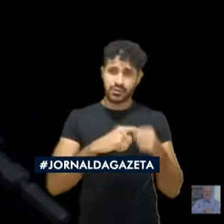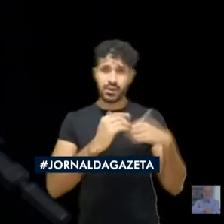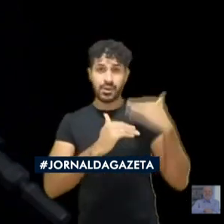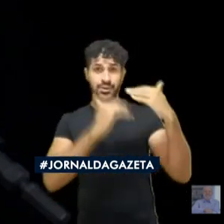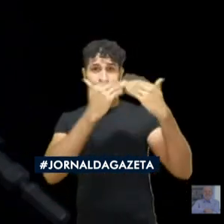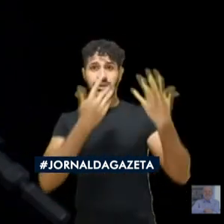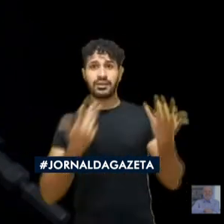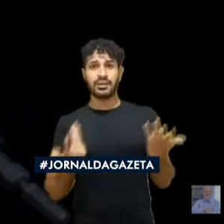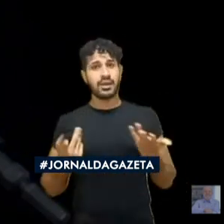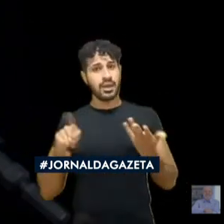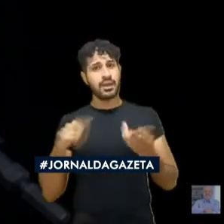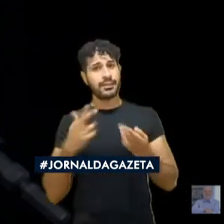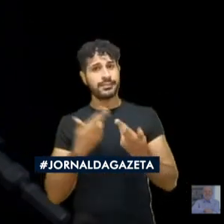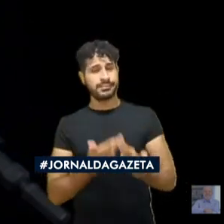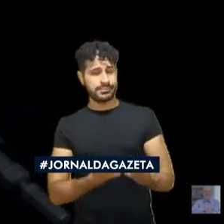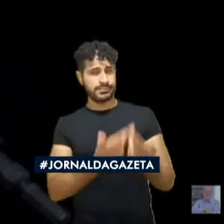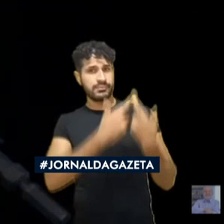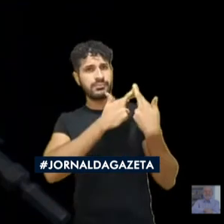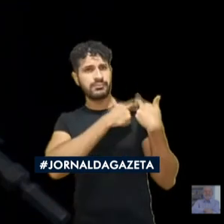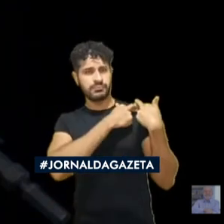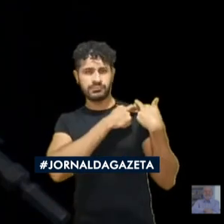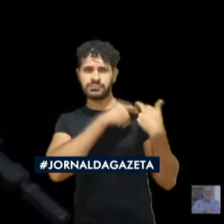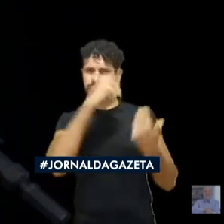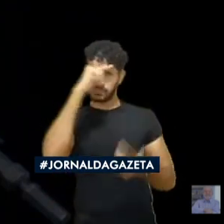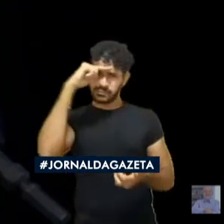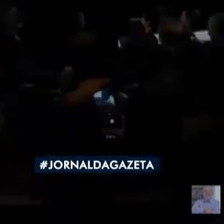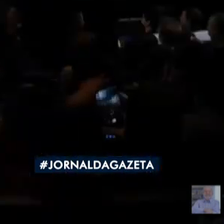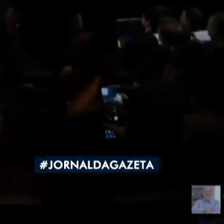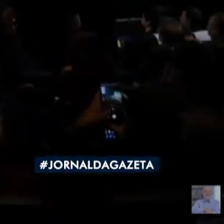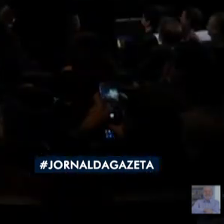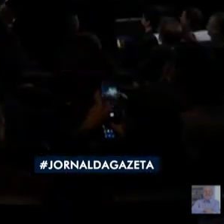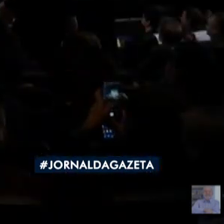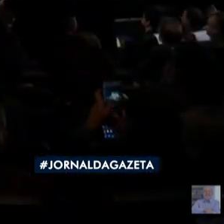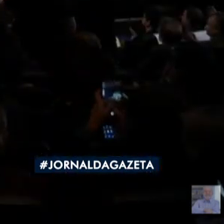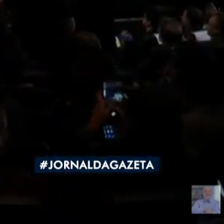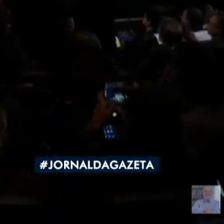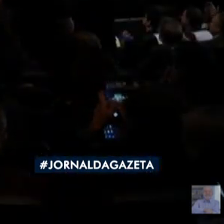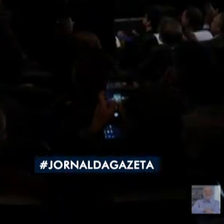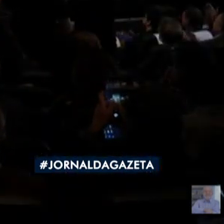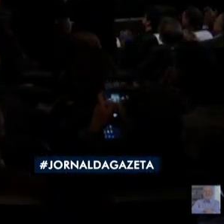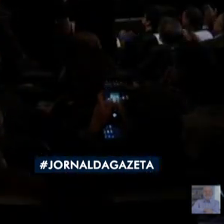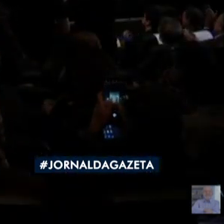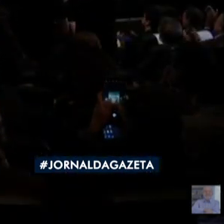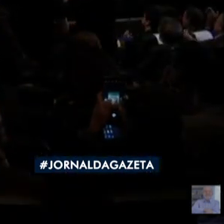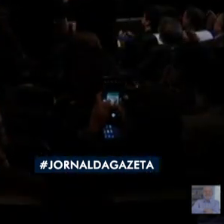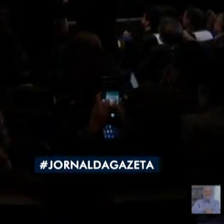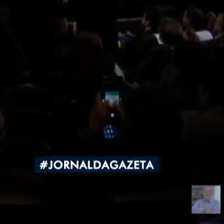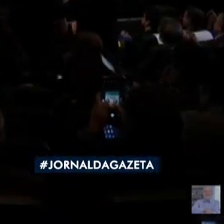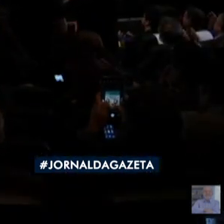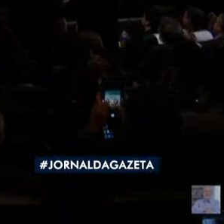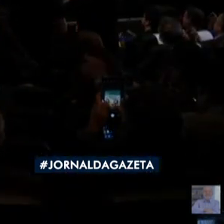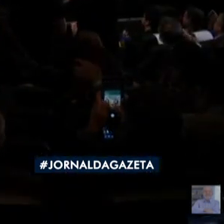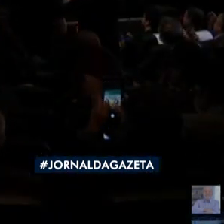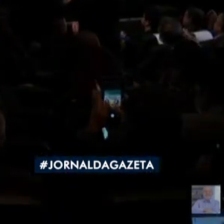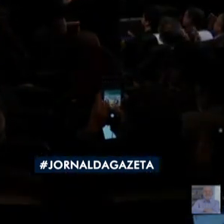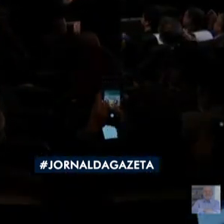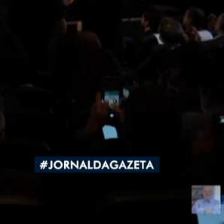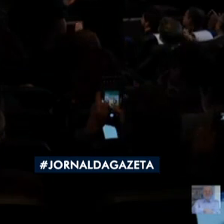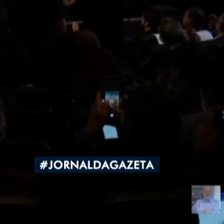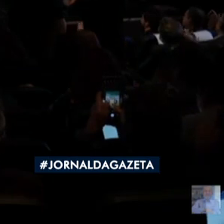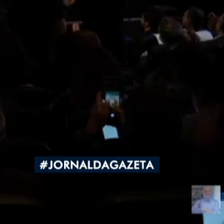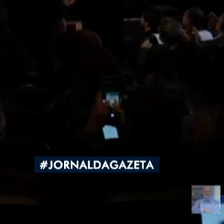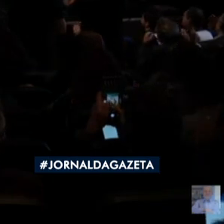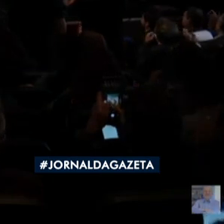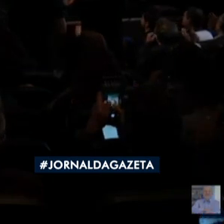uma tarefa ercúlia é que vem pela frente além de algo que me participou da cerimônia presidente